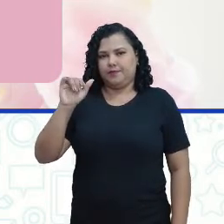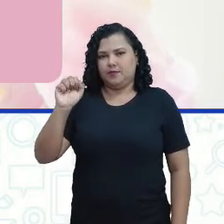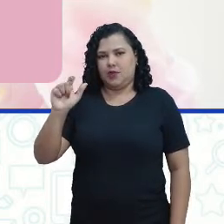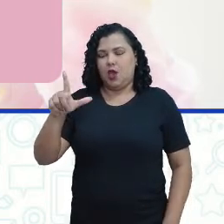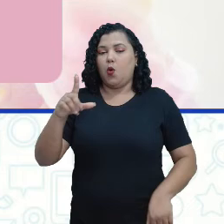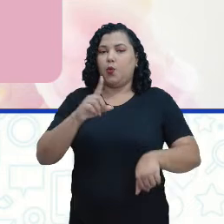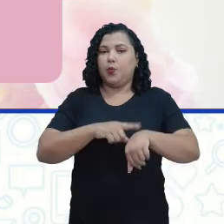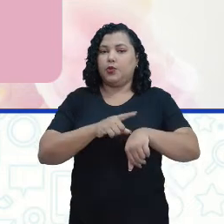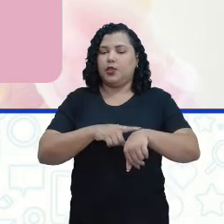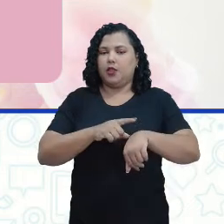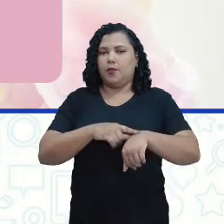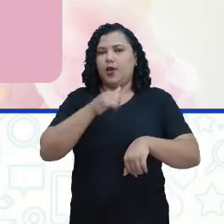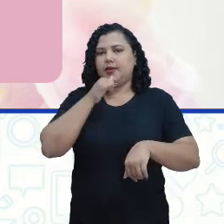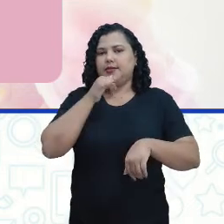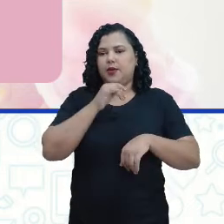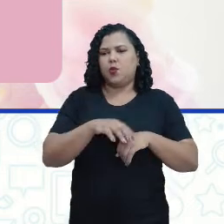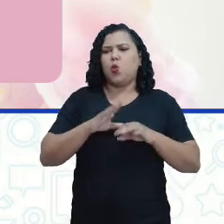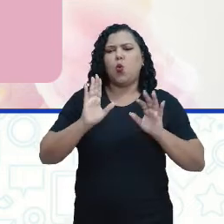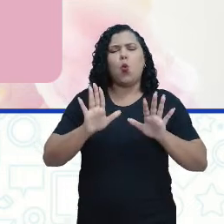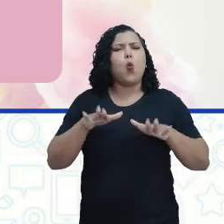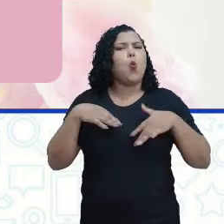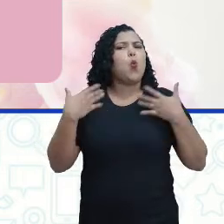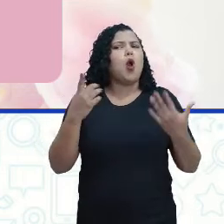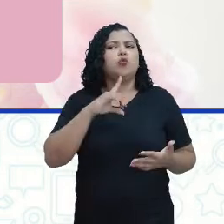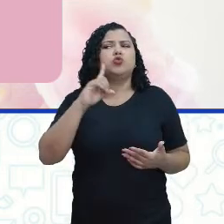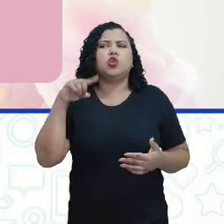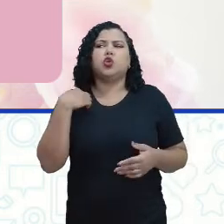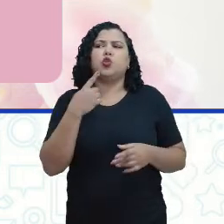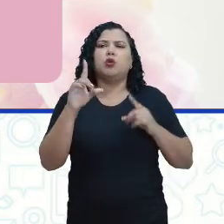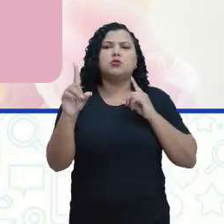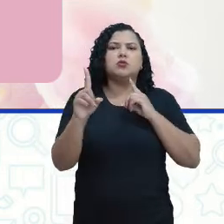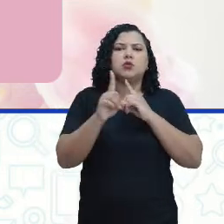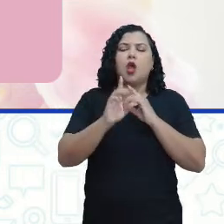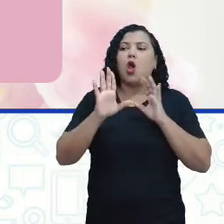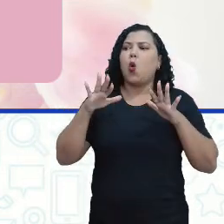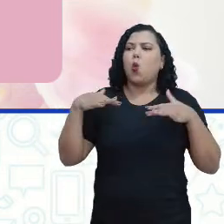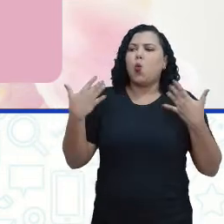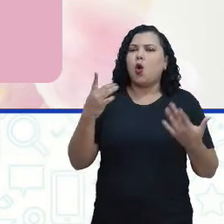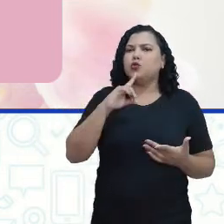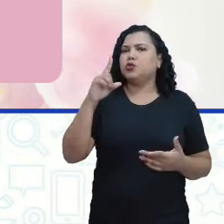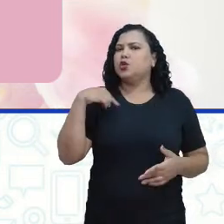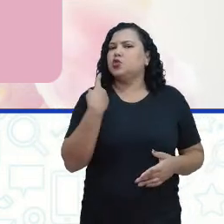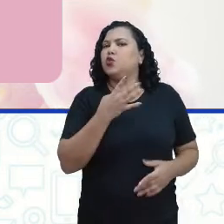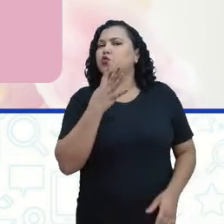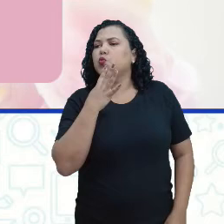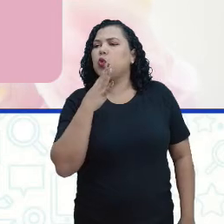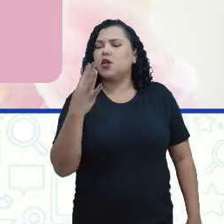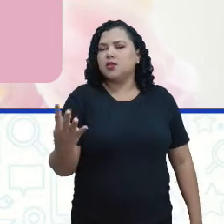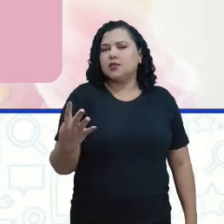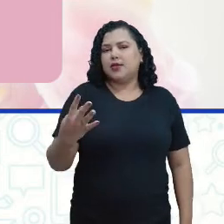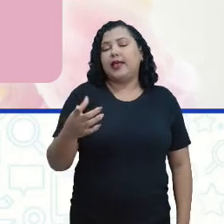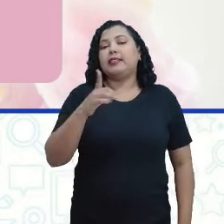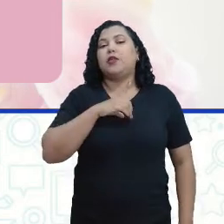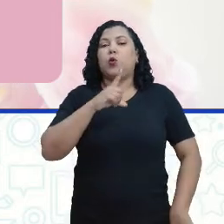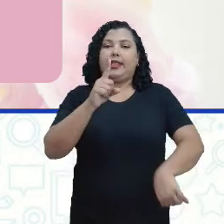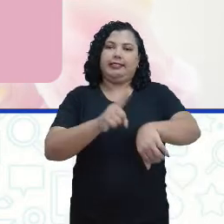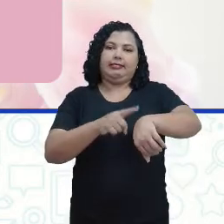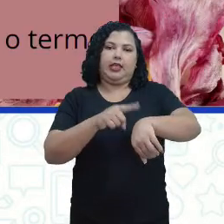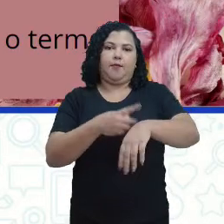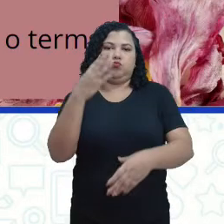Quando iremos nos ver, né? Quando nos conheceremos. Então, a gente tem essa ideia impregnada de